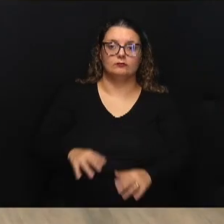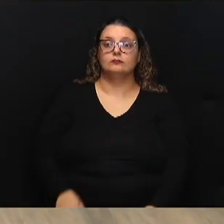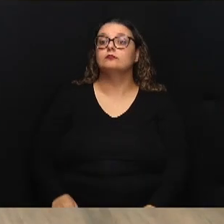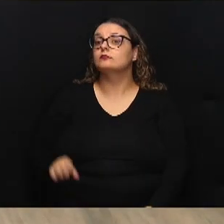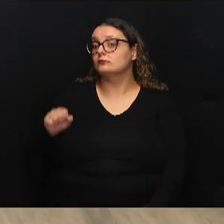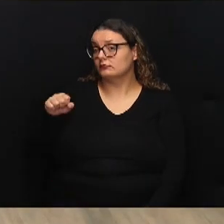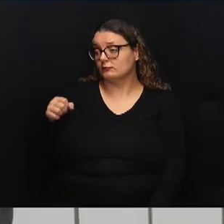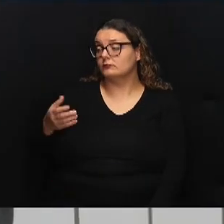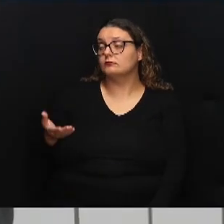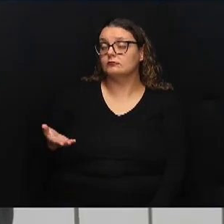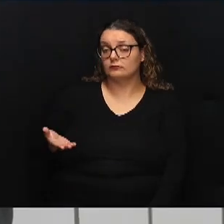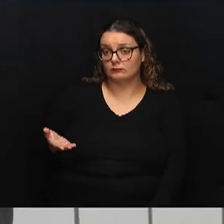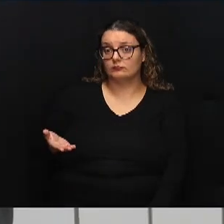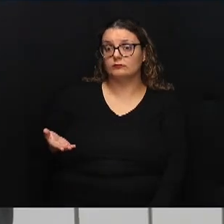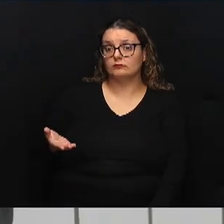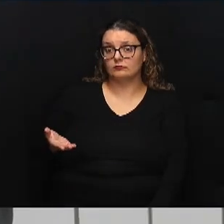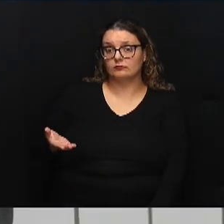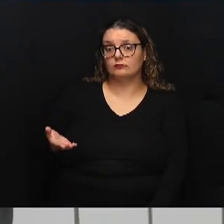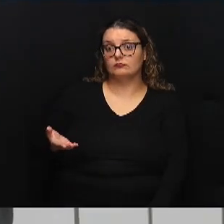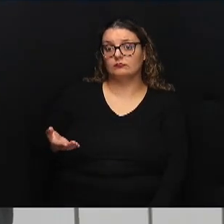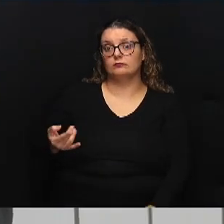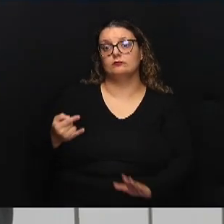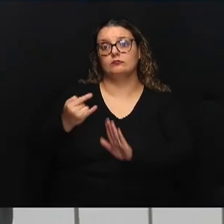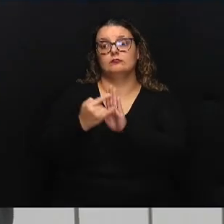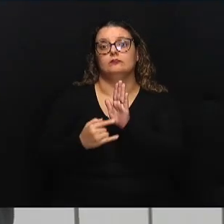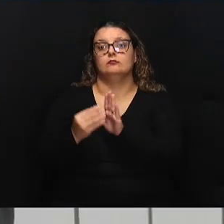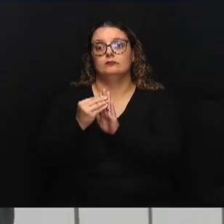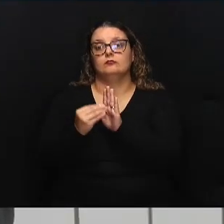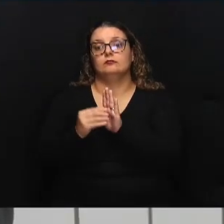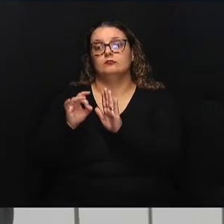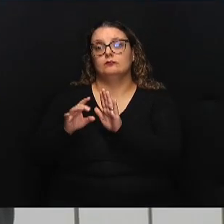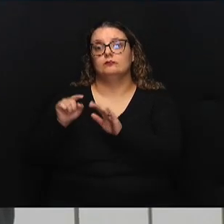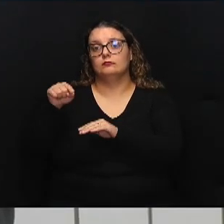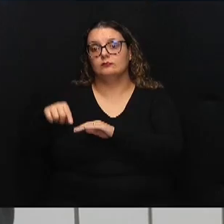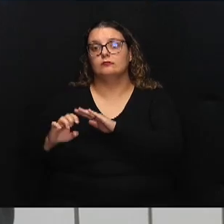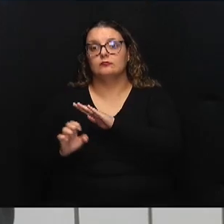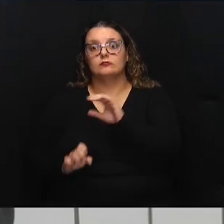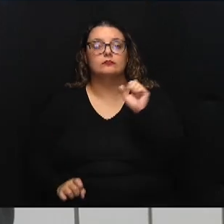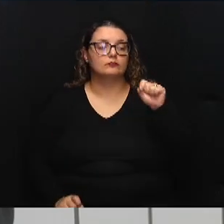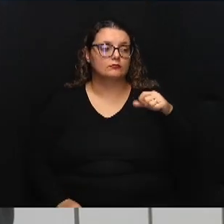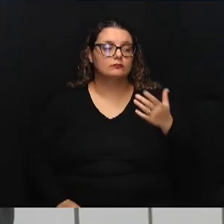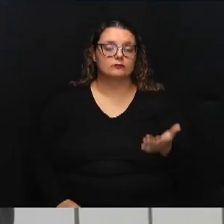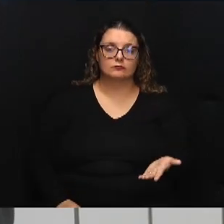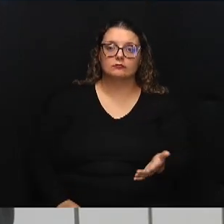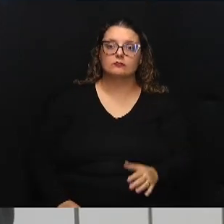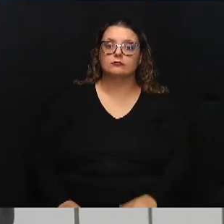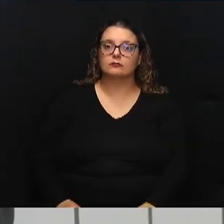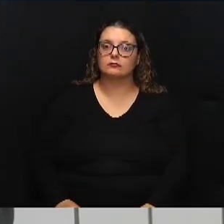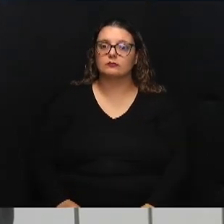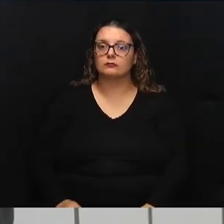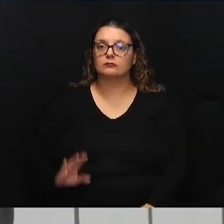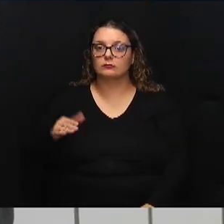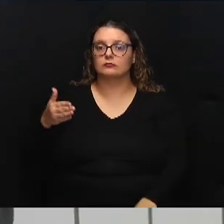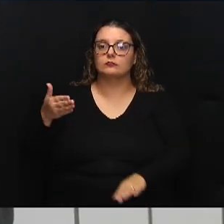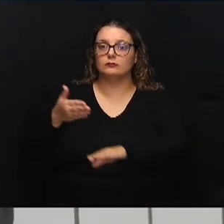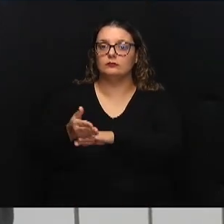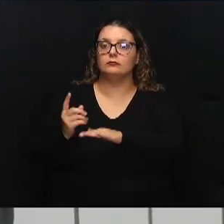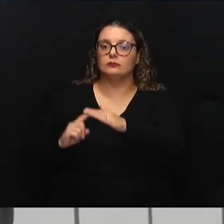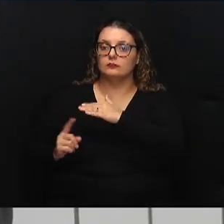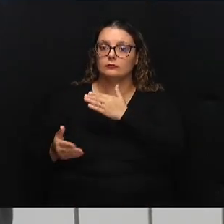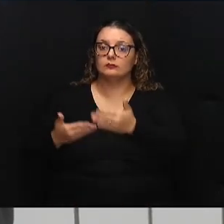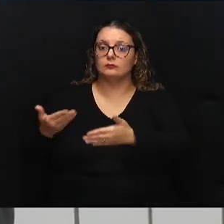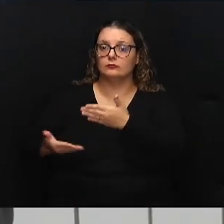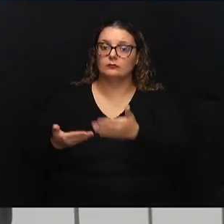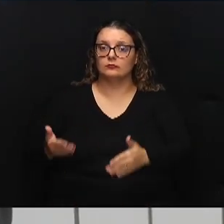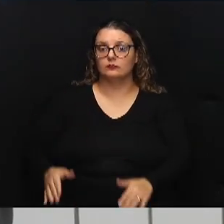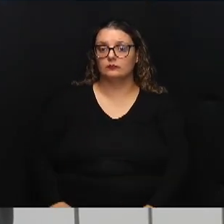Sim, ele emite nota só para aquela empresa. Né? E quando ele entra e vai prestar serviço para a